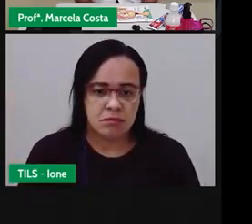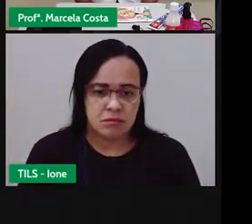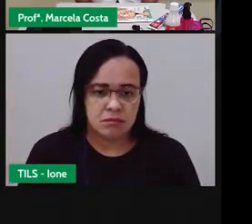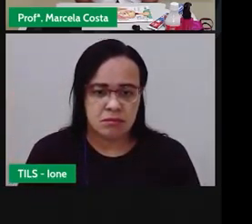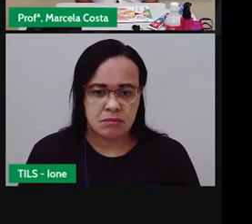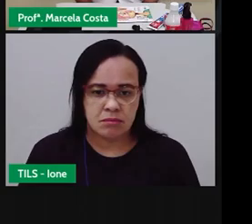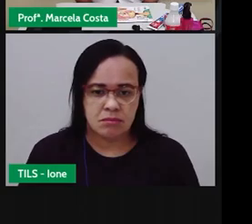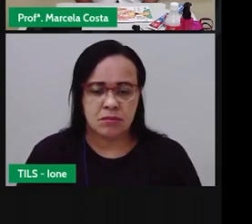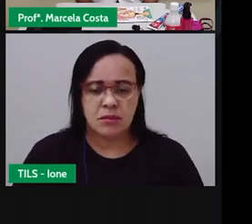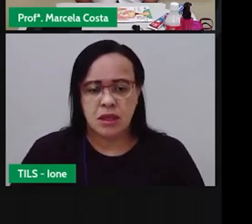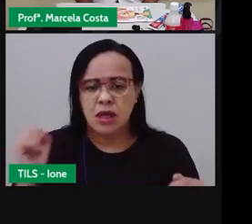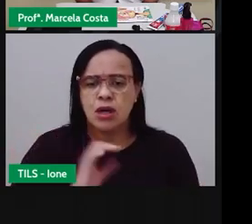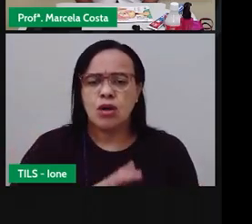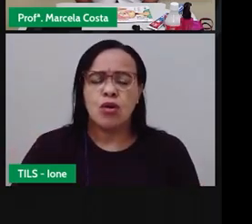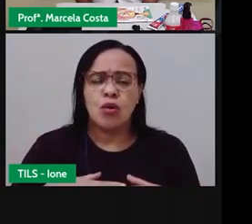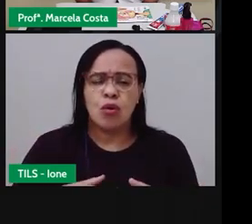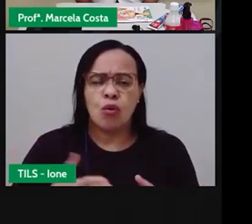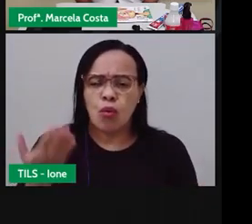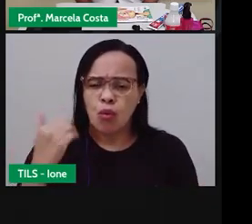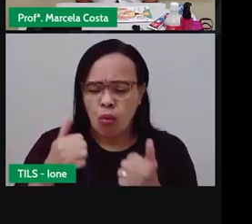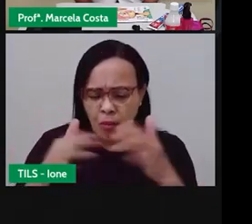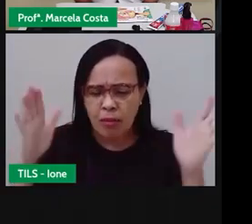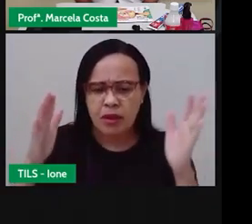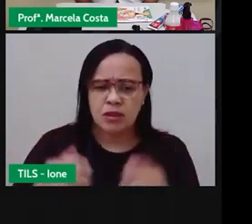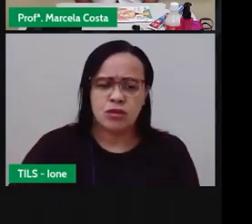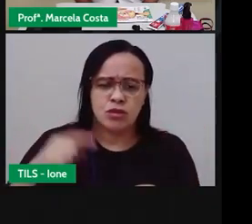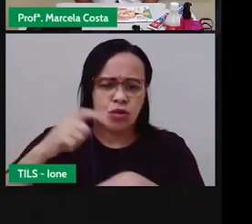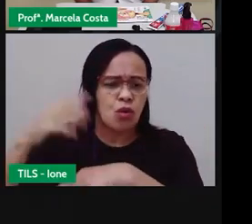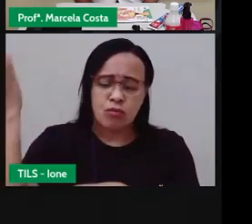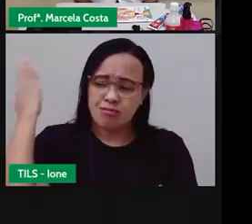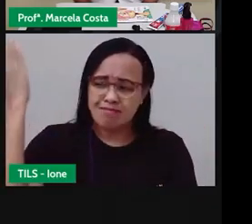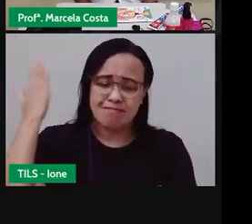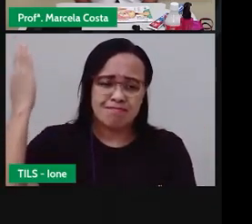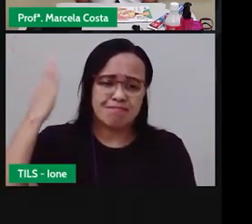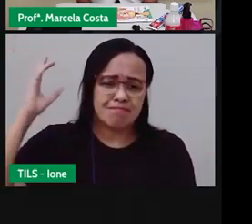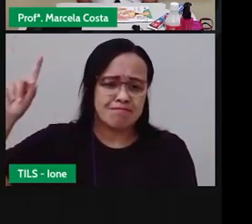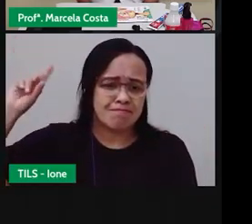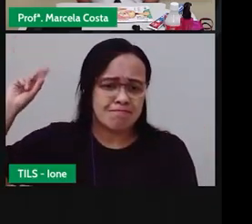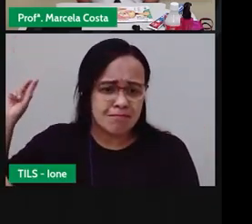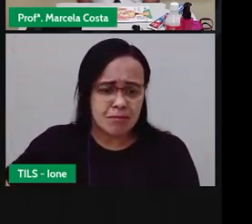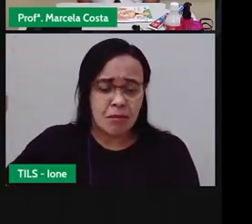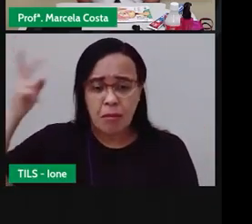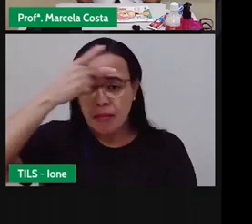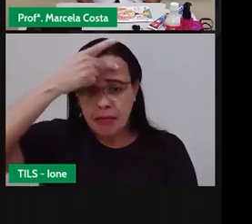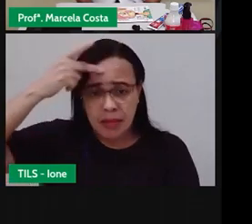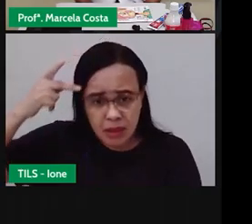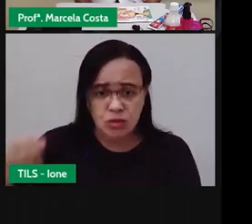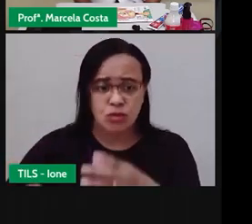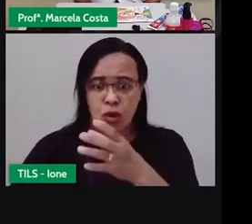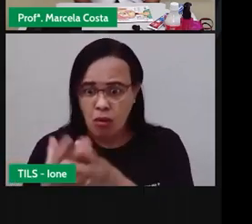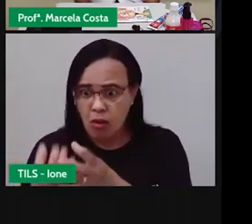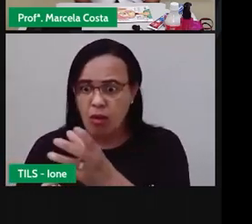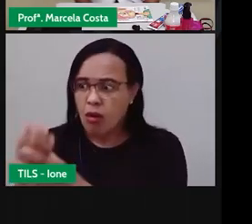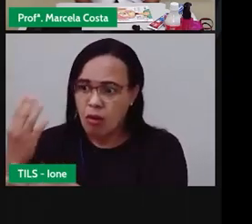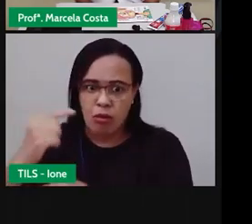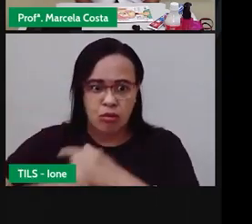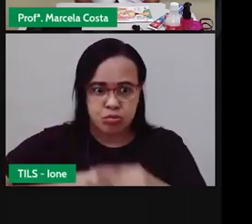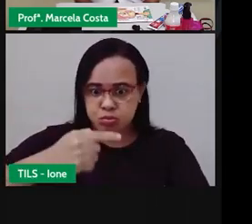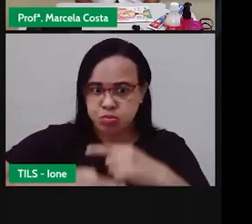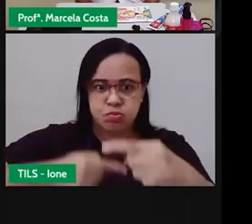Tudo começou há muito tempo atrás. O número de pessoas no mundo foi crescendo e muitas coisas foram